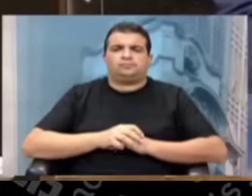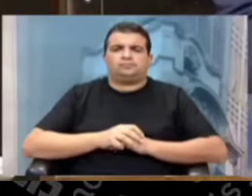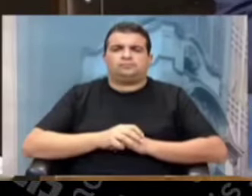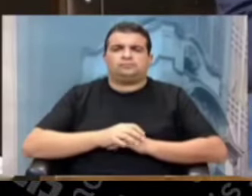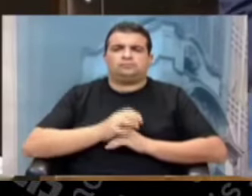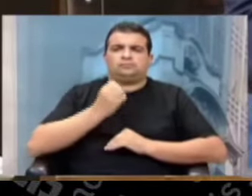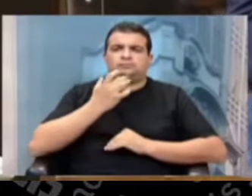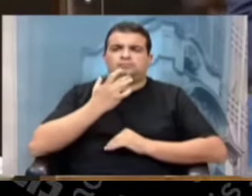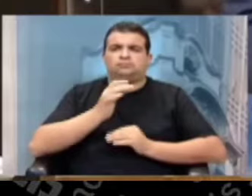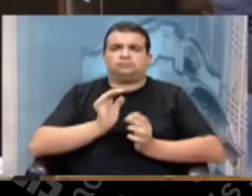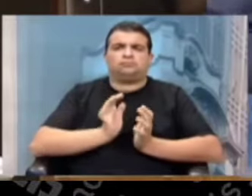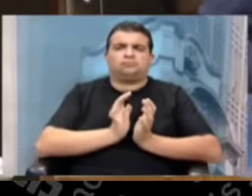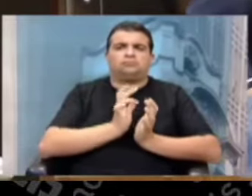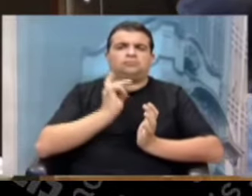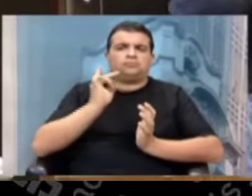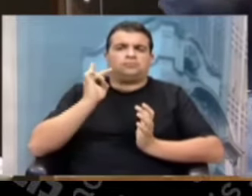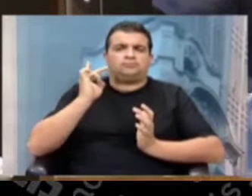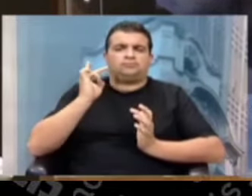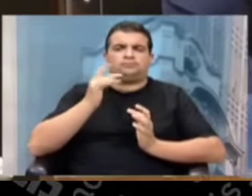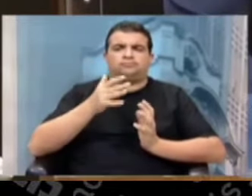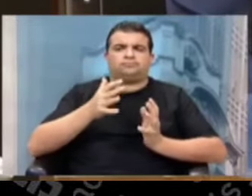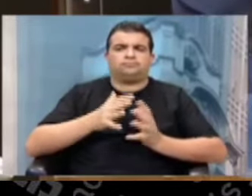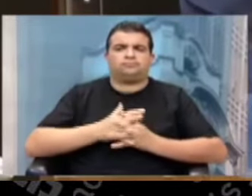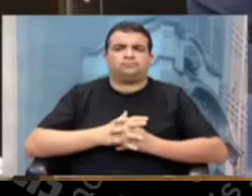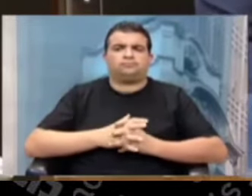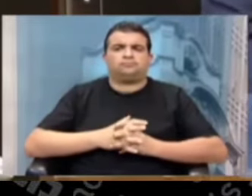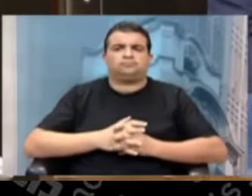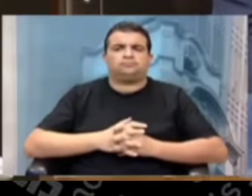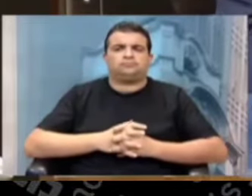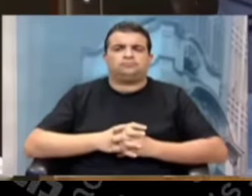Boa tarde, colegas vereadores e vereadoras.